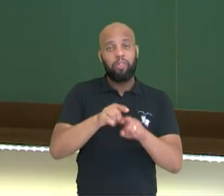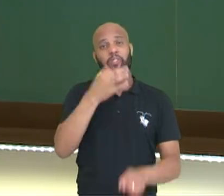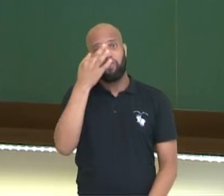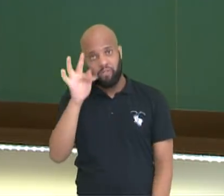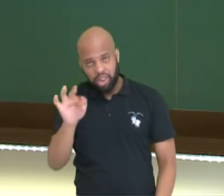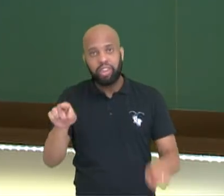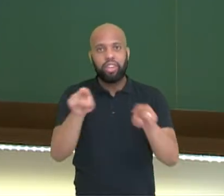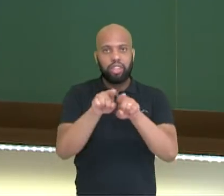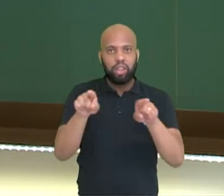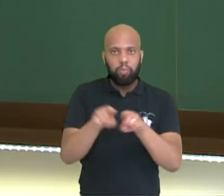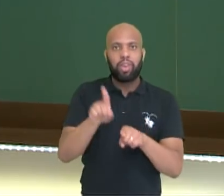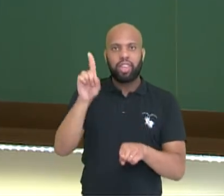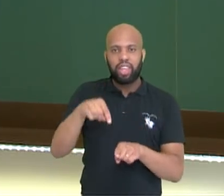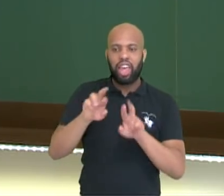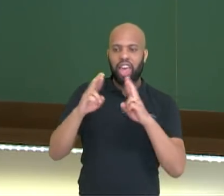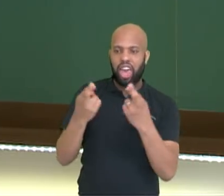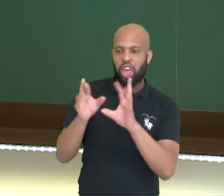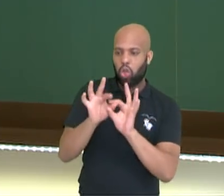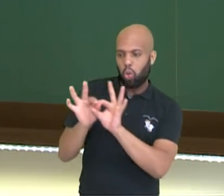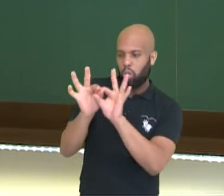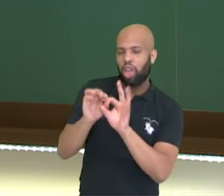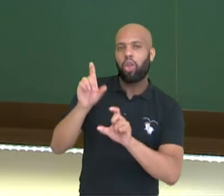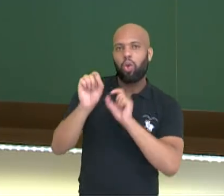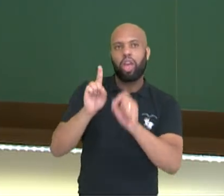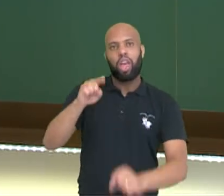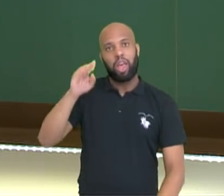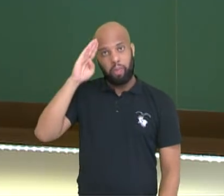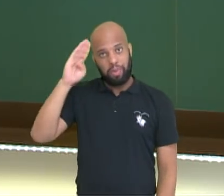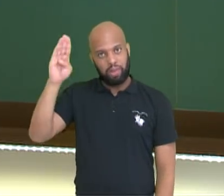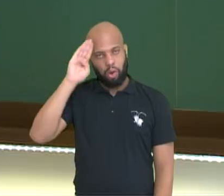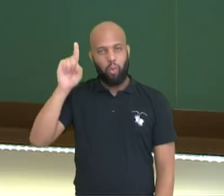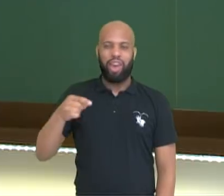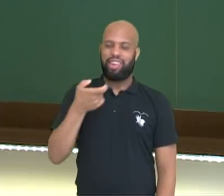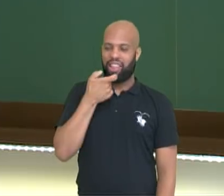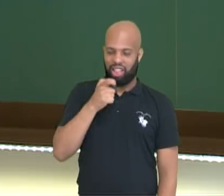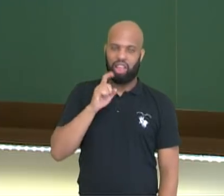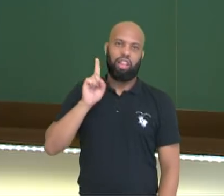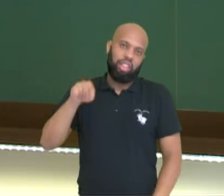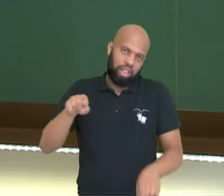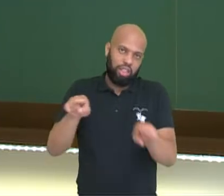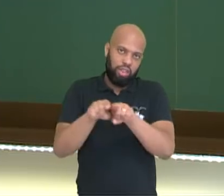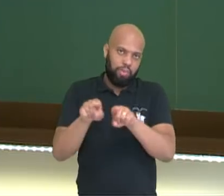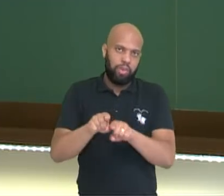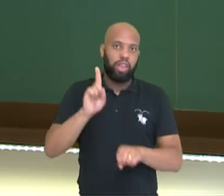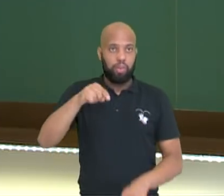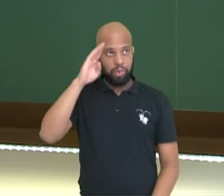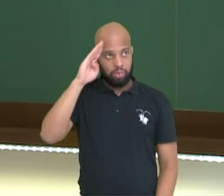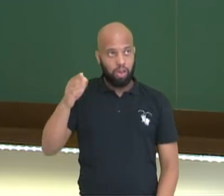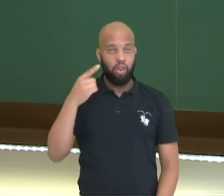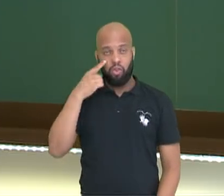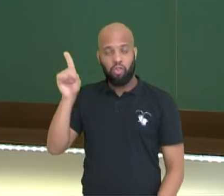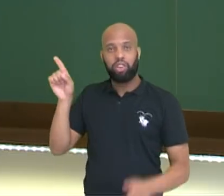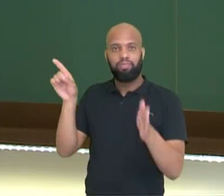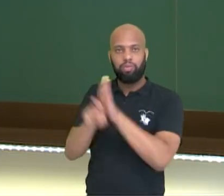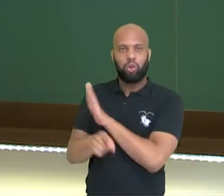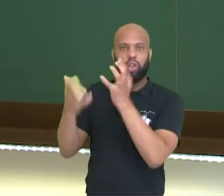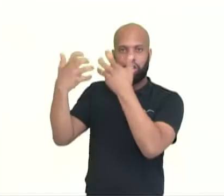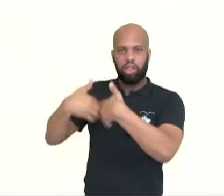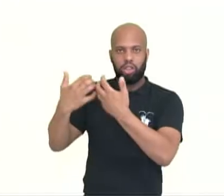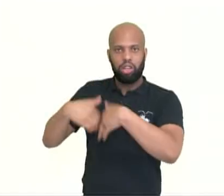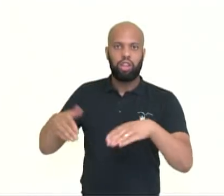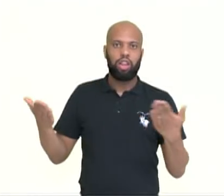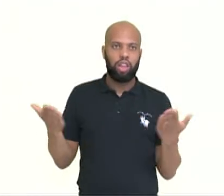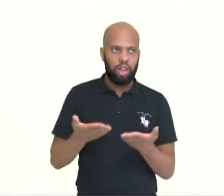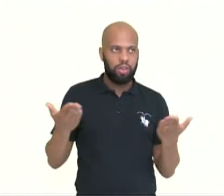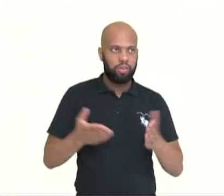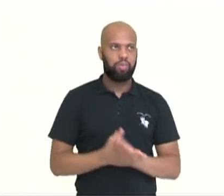e Reino Unido como sendo as principais potências. E agora que a gente já falou de tudo isso, olha o que está aparecendo na tela para você. Hora